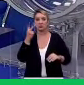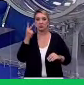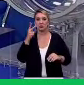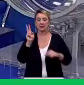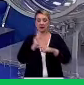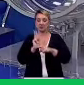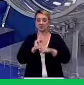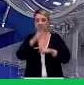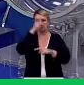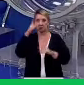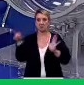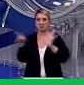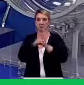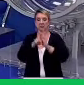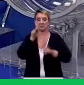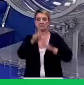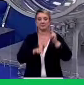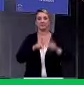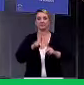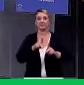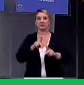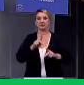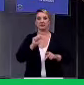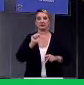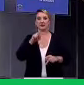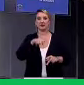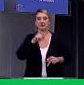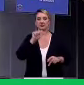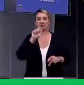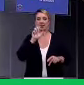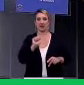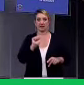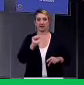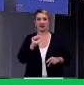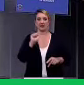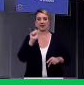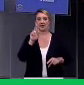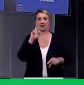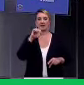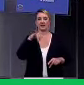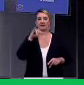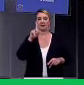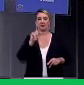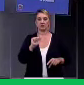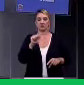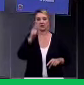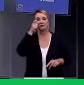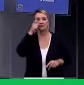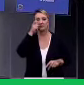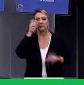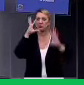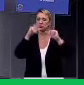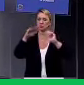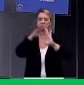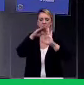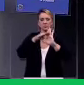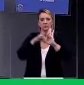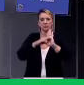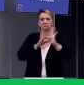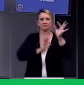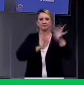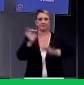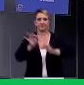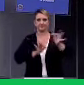duas auditoras populares. São elas, a Ângela Lobo e a Arenilda Rodrigues, que acompanharam o processo